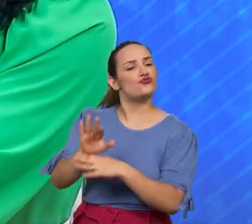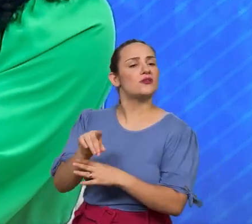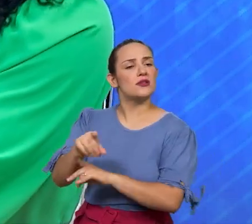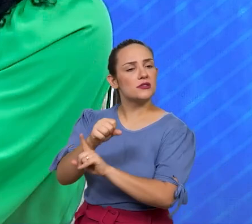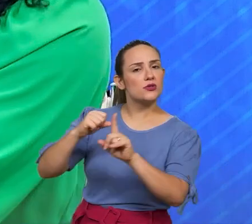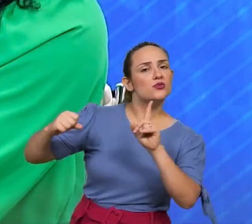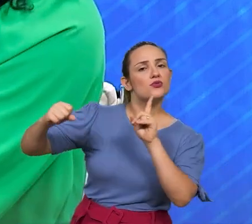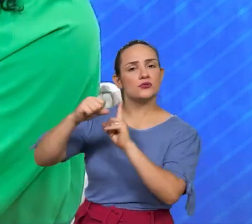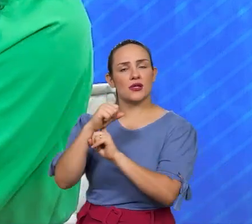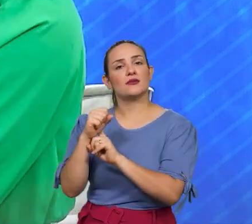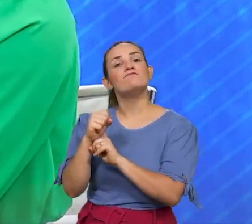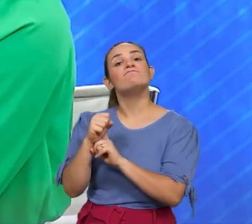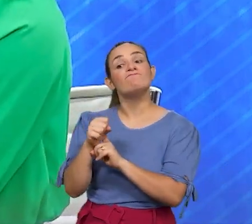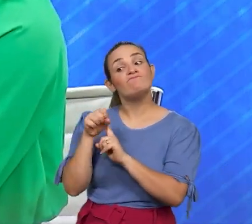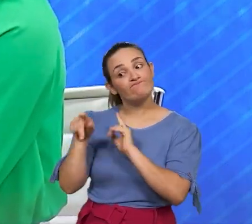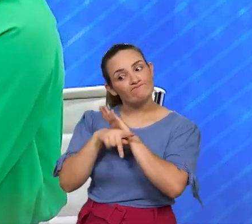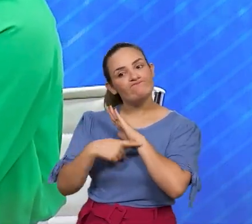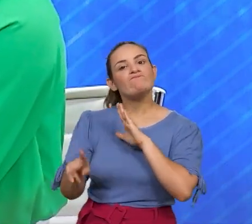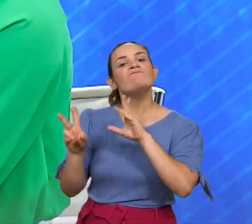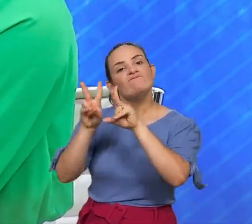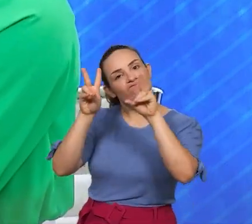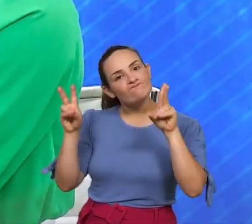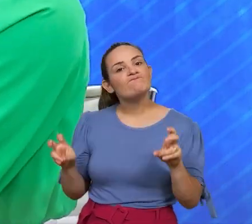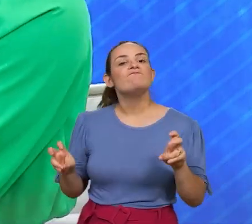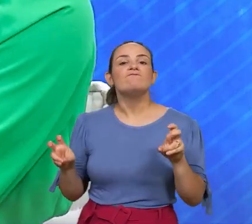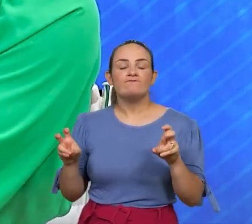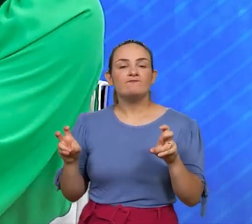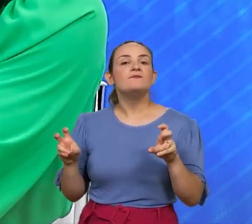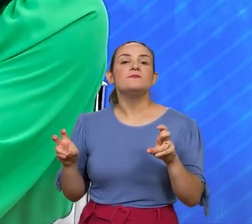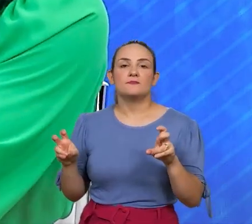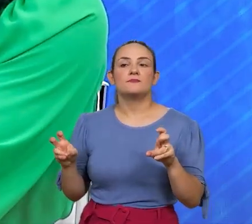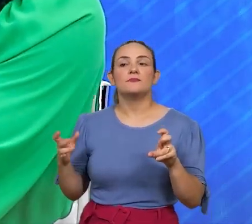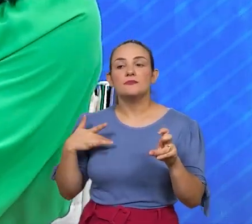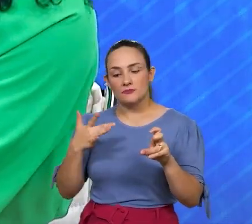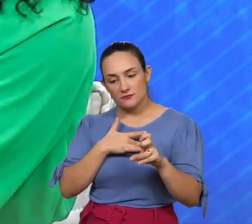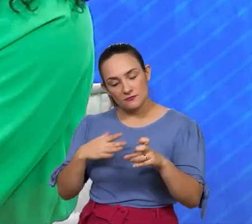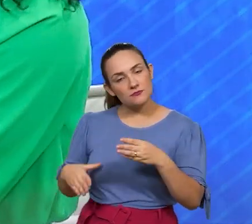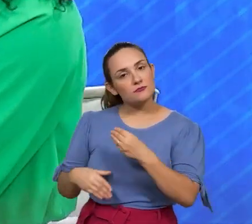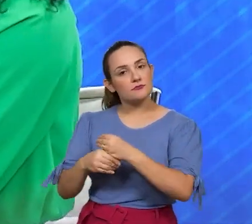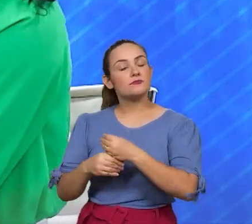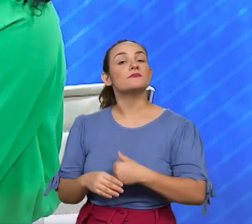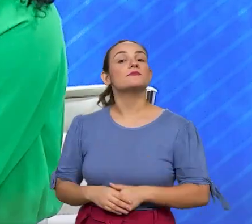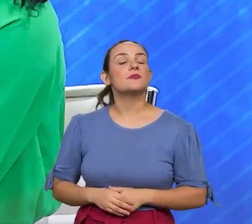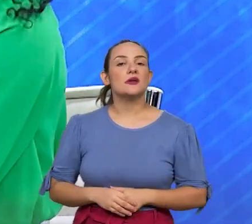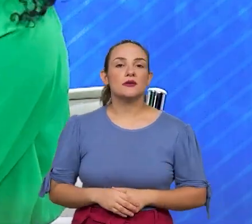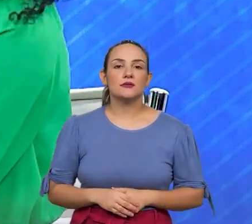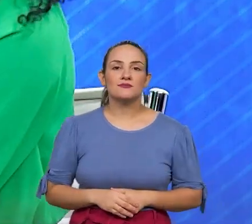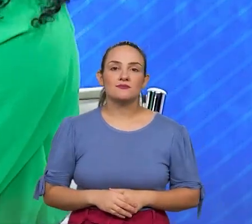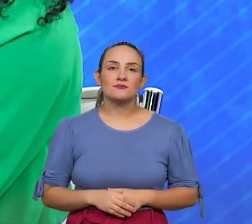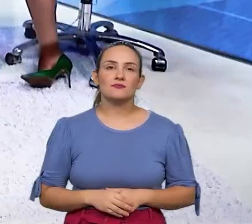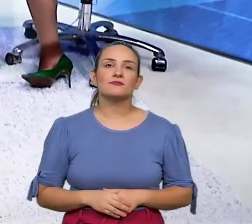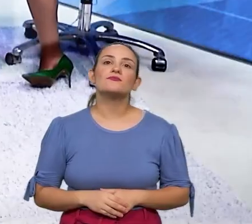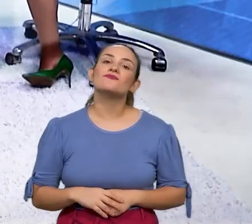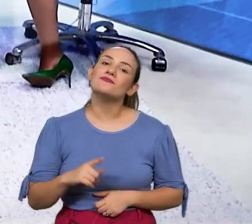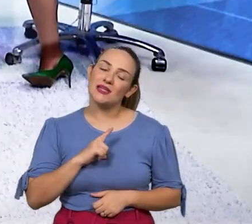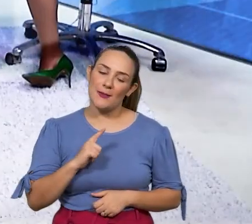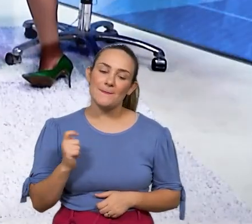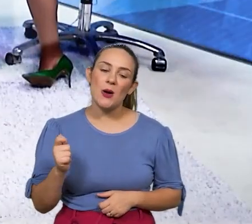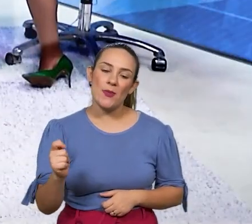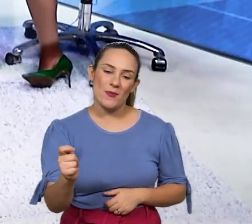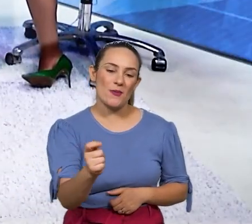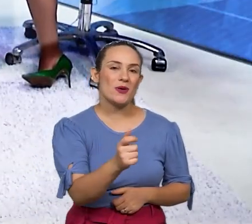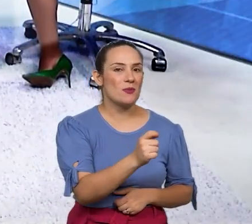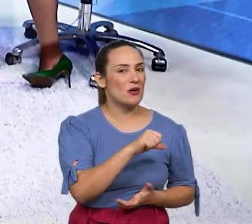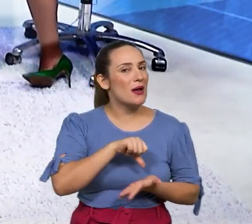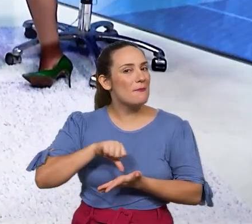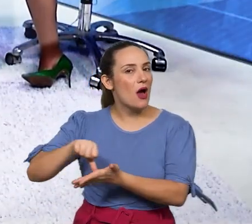atuado para auxiliar a sociedade acerca dessas questões da saúde suplementar? Bom, são poucas